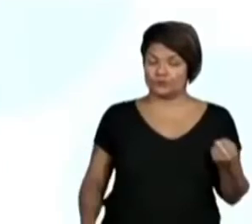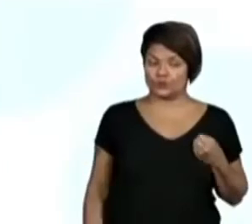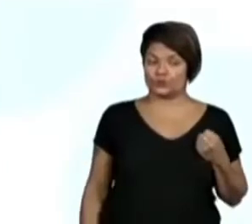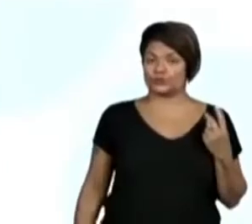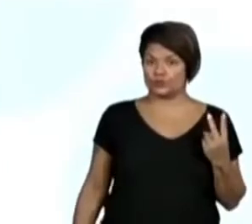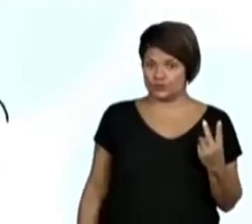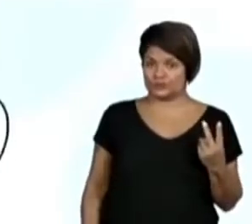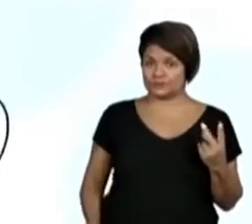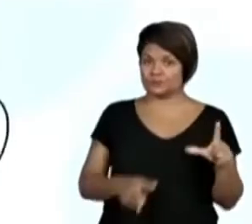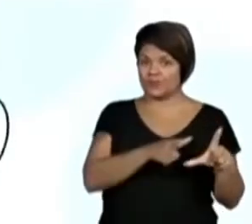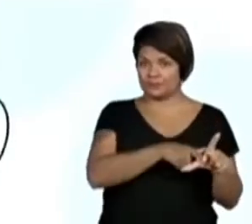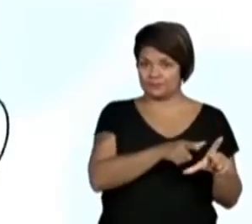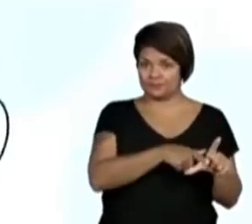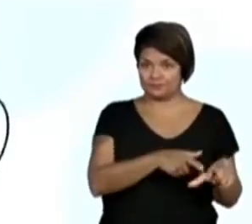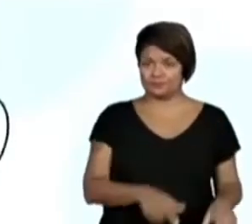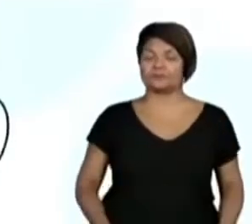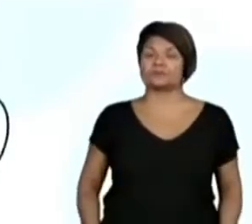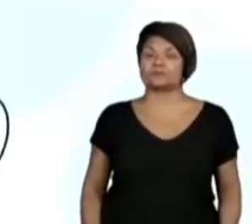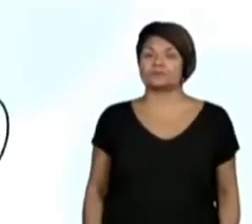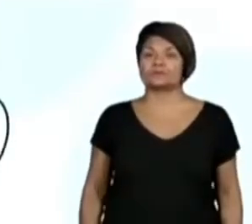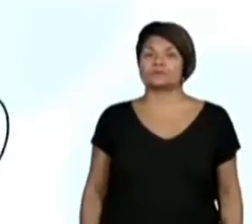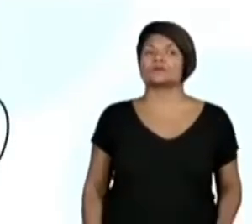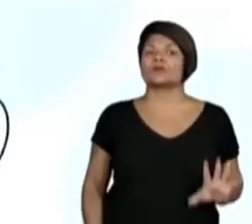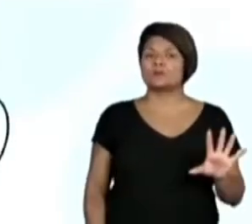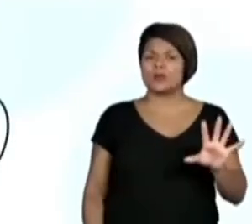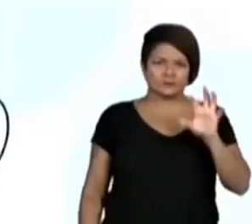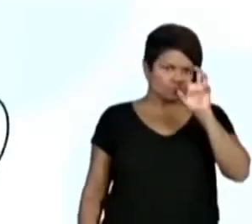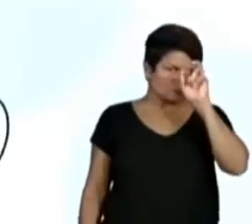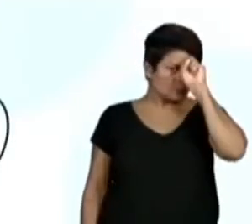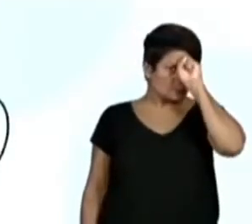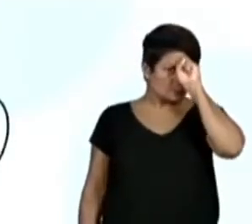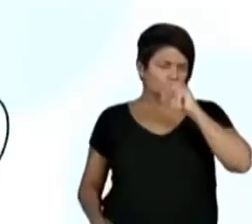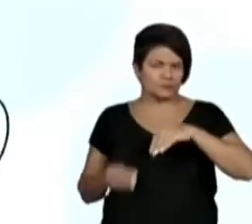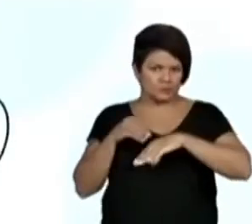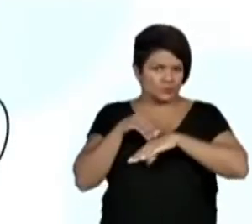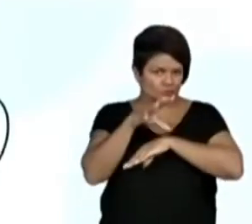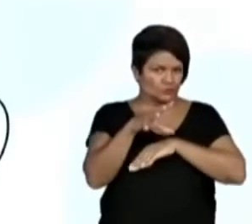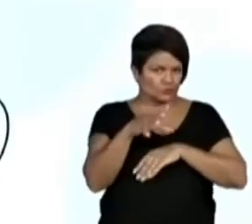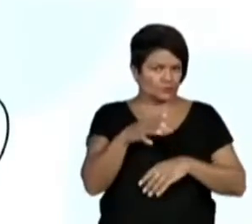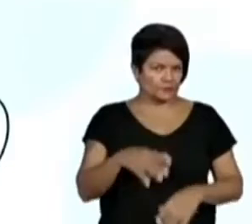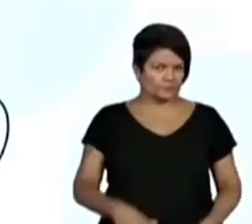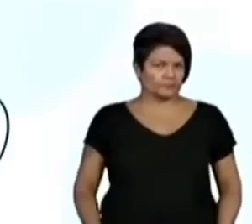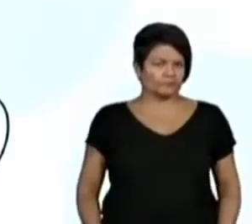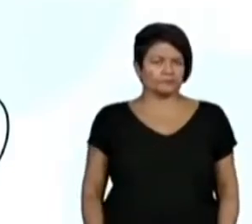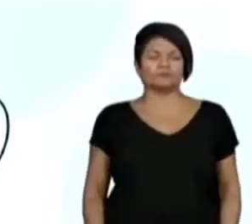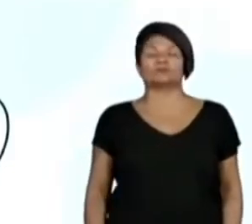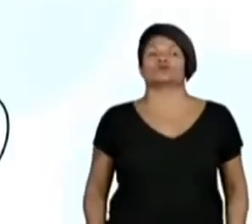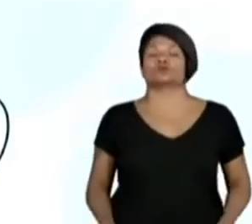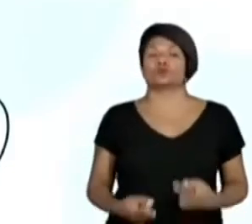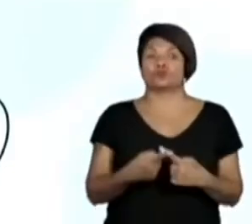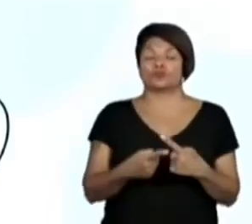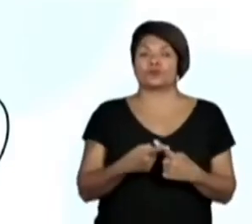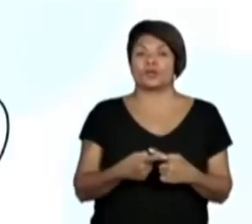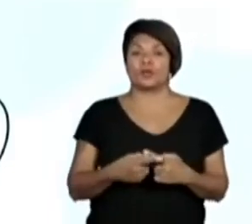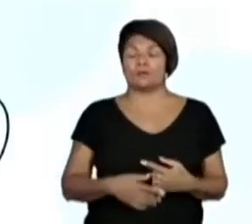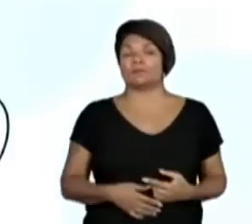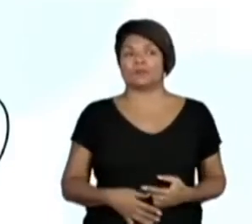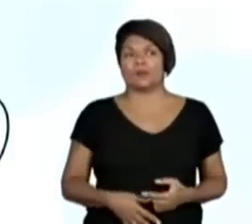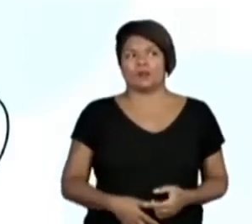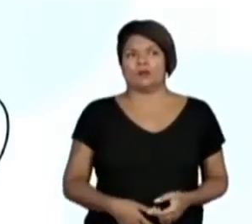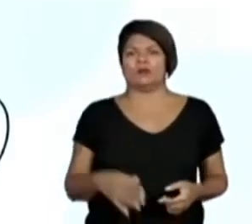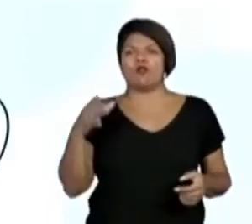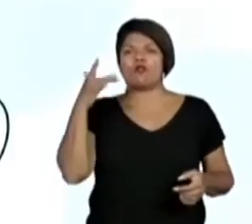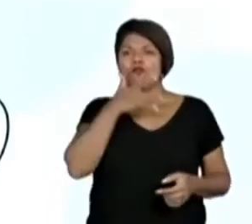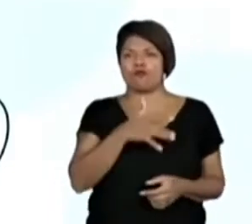2, pezinho. Mas guarda a dica da professora Joyce, quem está começando a procurar a palavra. Olha só, ainda Porque tem... eu vou... Lógico,